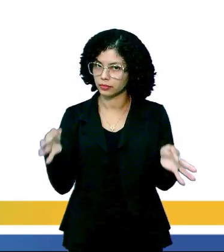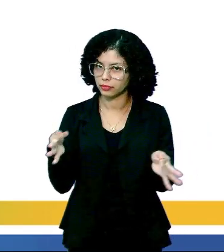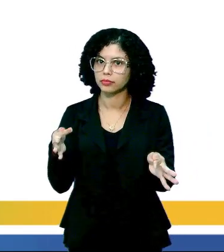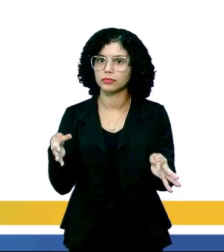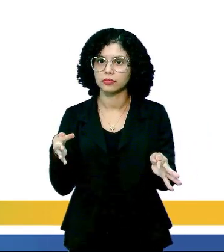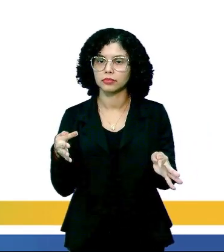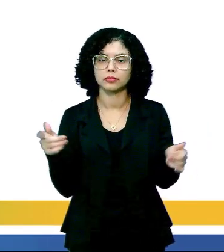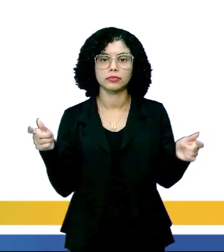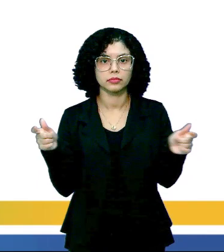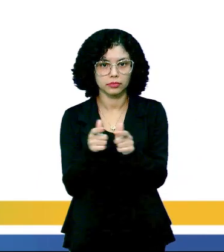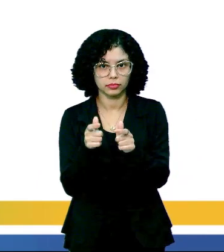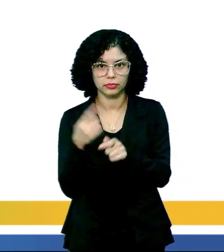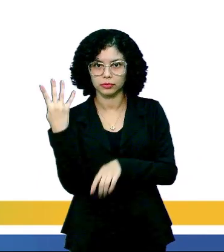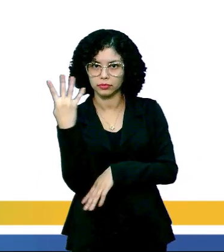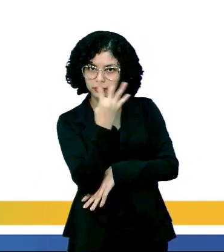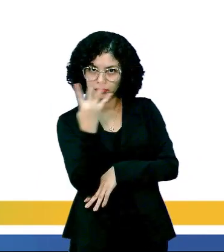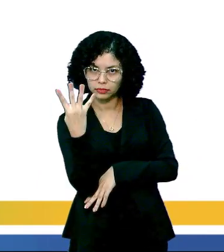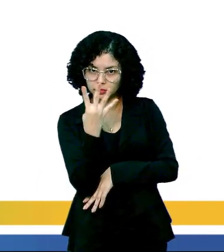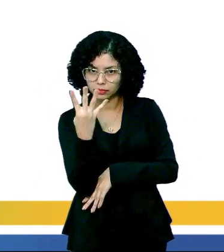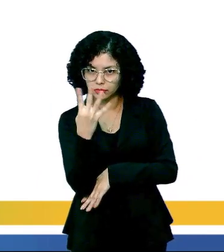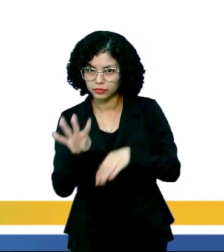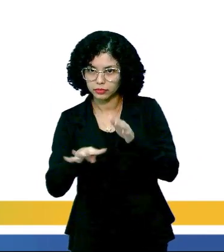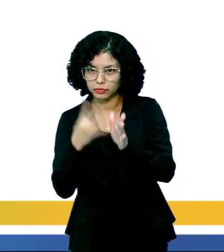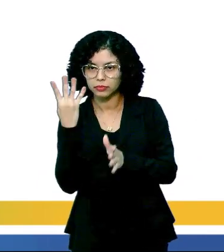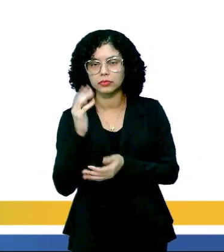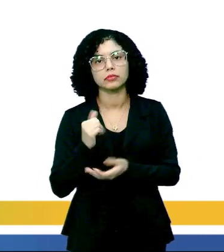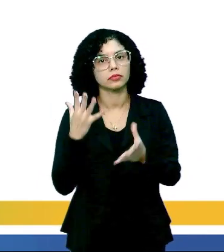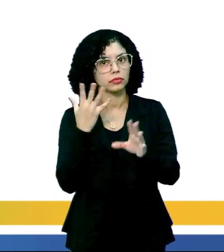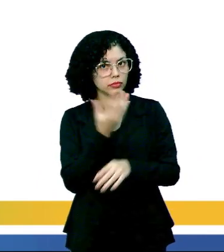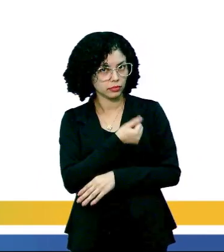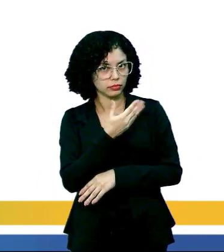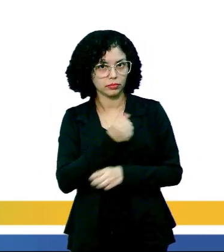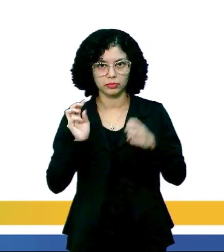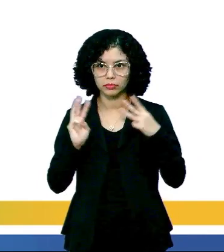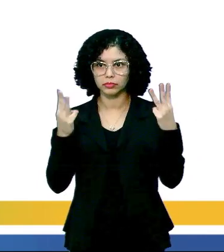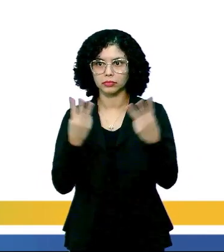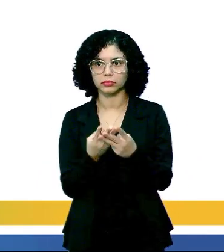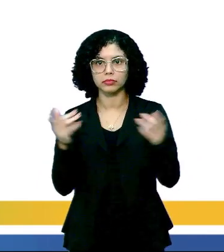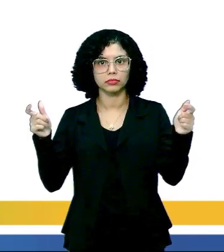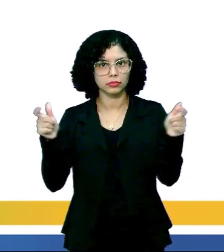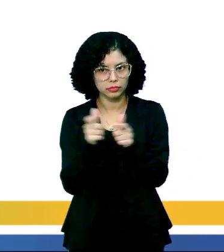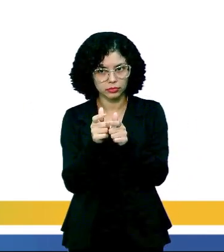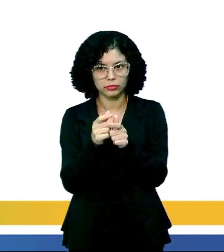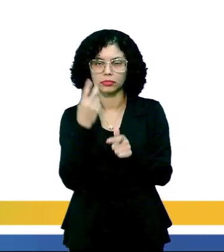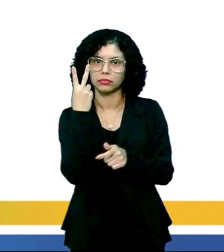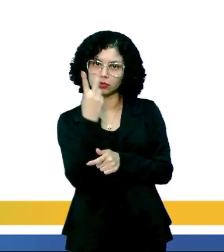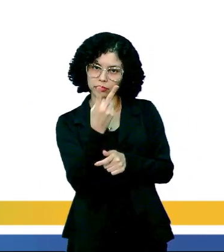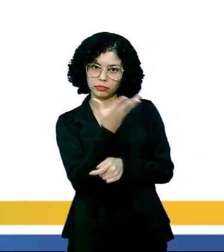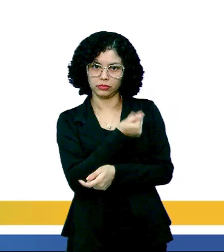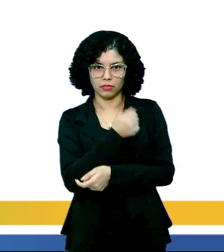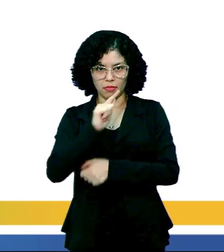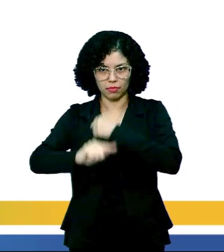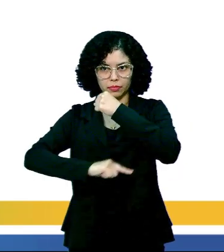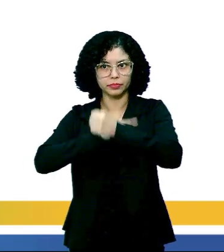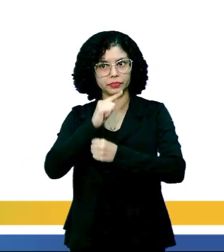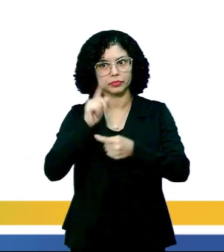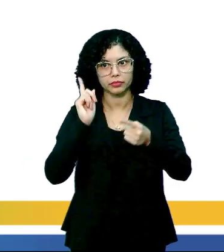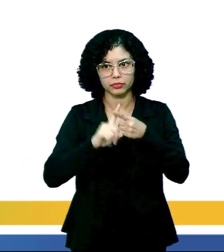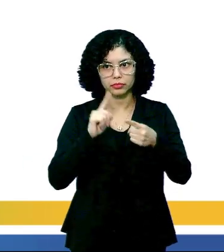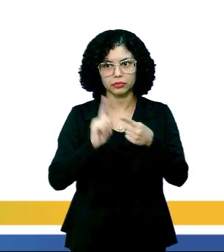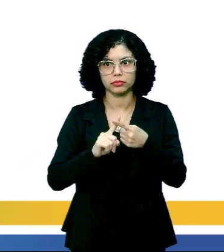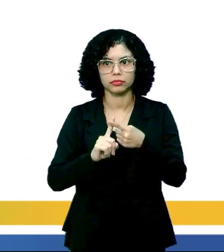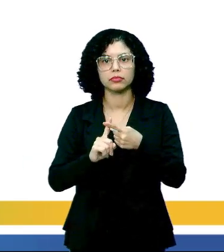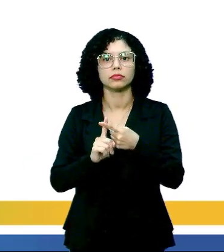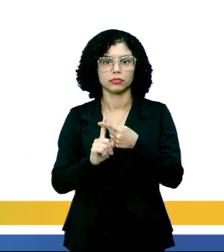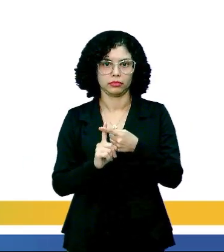simplesmente diminuir 4 vezes o número de massa desse elemento e diminuir 2 vezes o seu número atômico, porque a